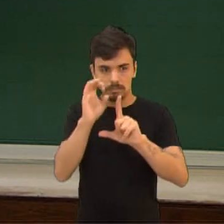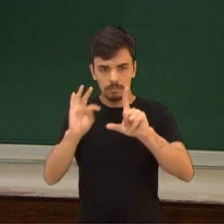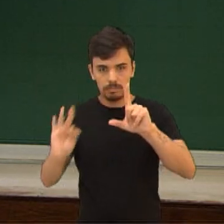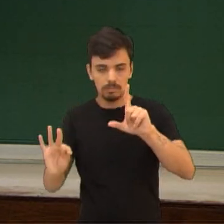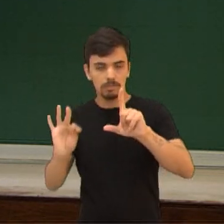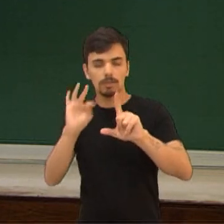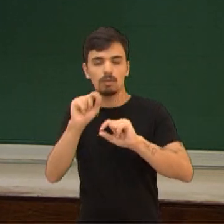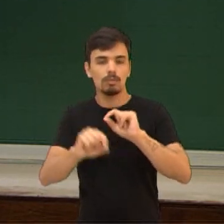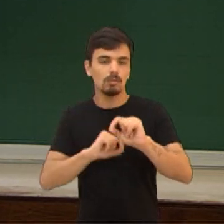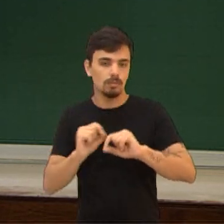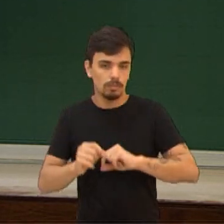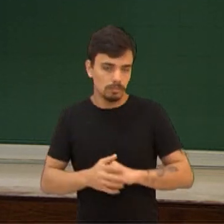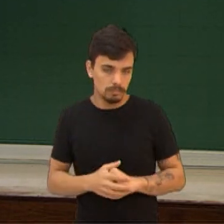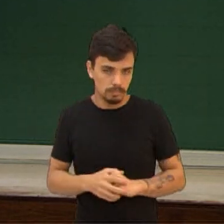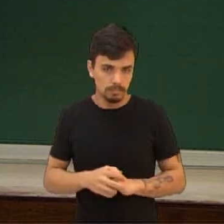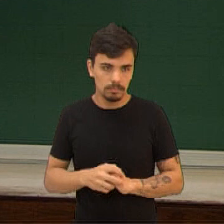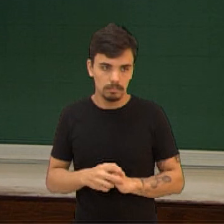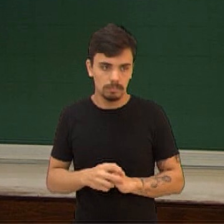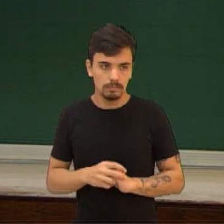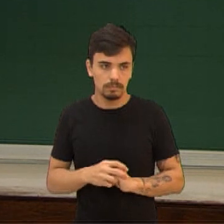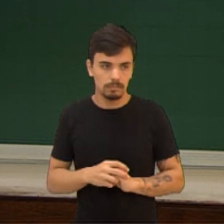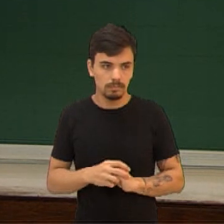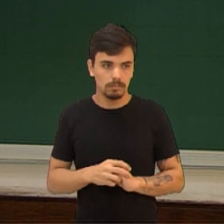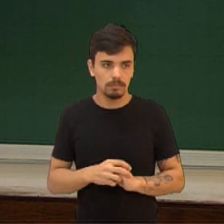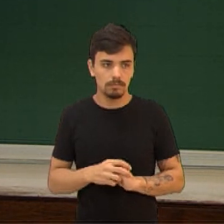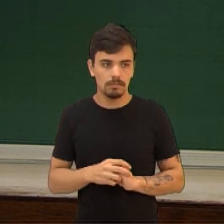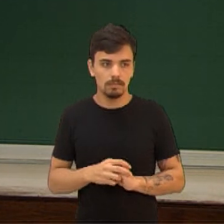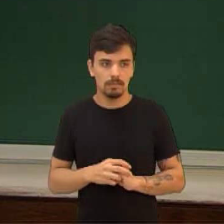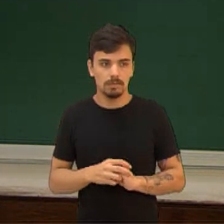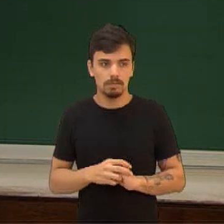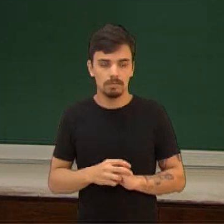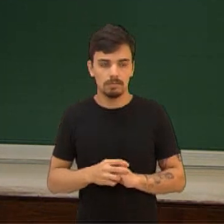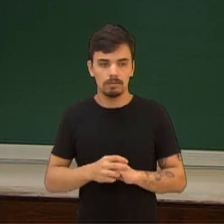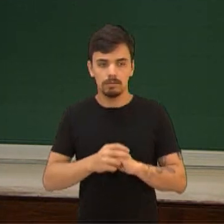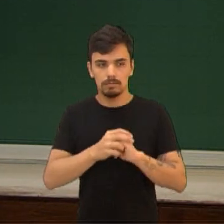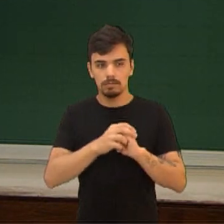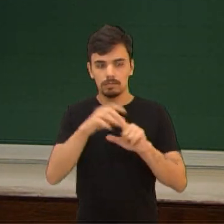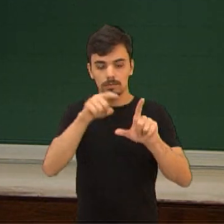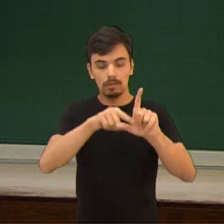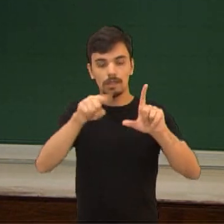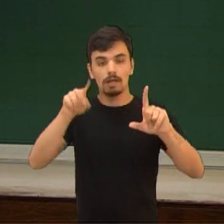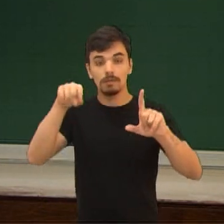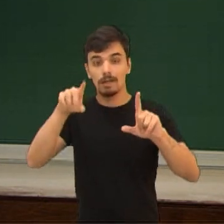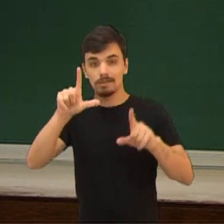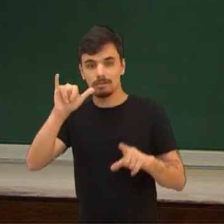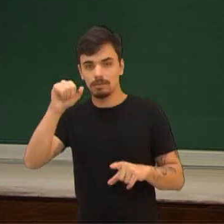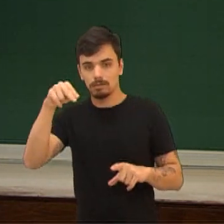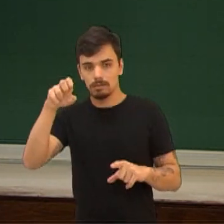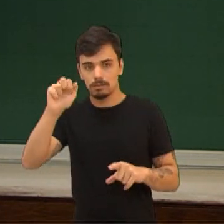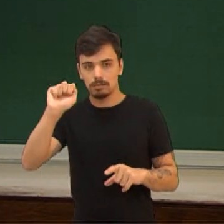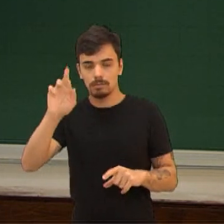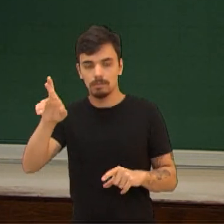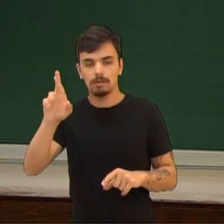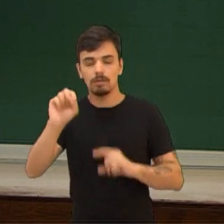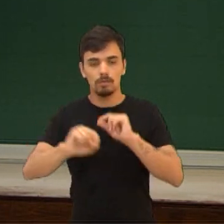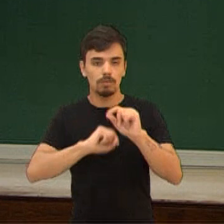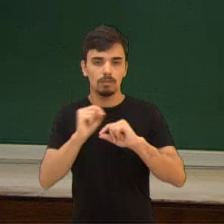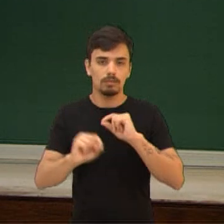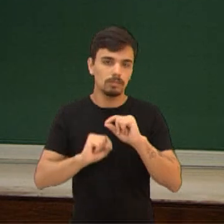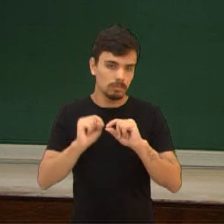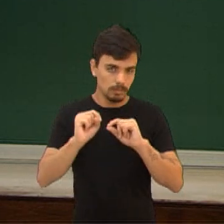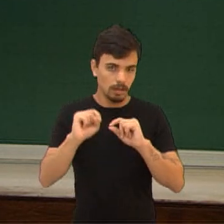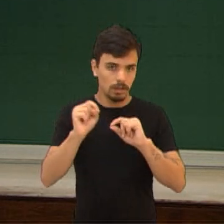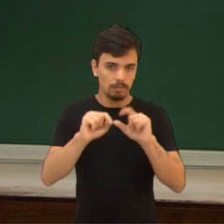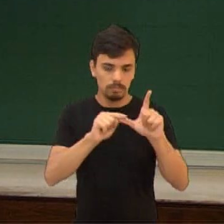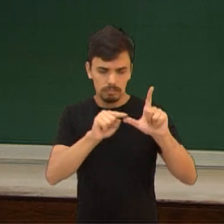Então, vamos resolver. Ora, como o gráfico é linear, né? Então, a capacitância é constante.